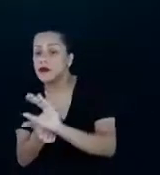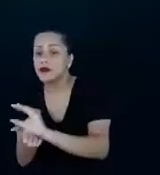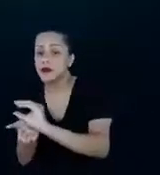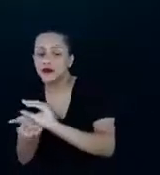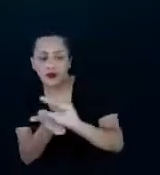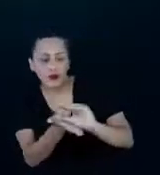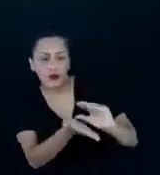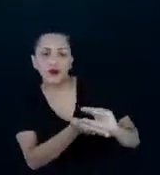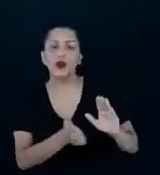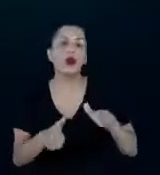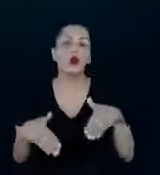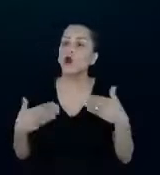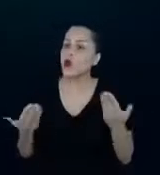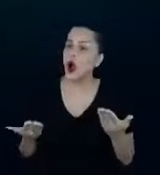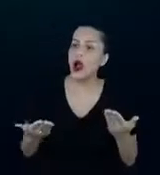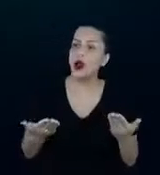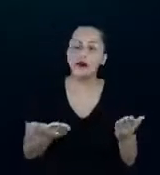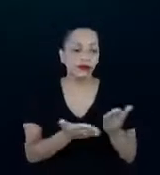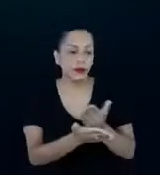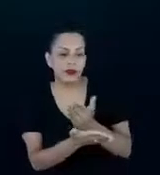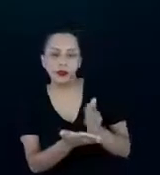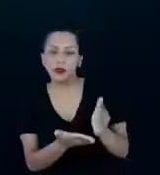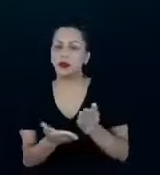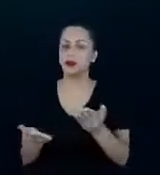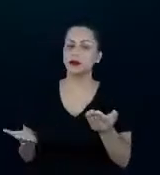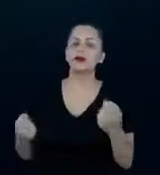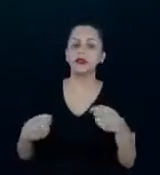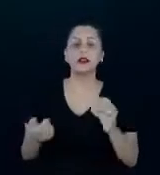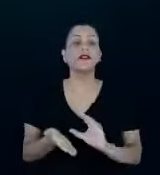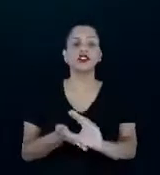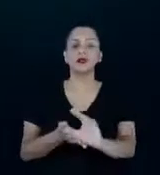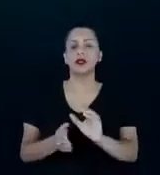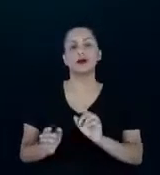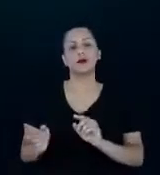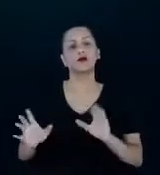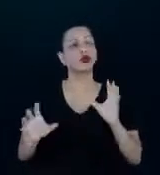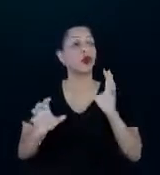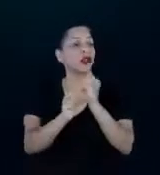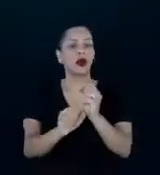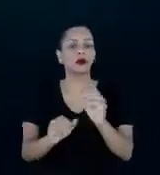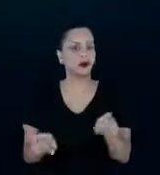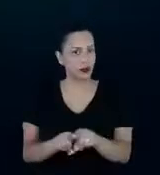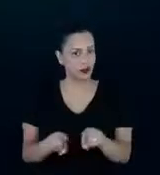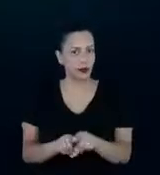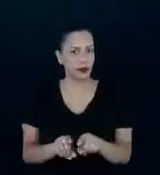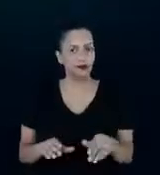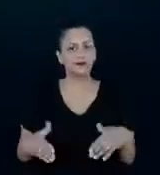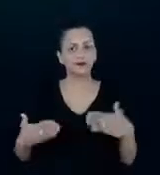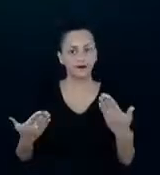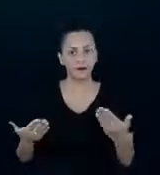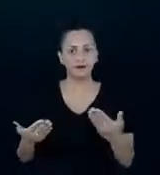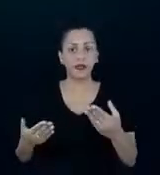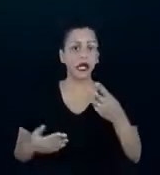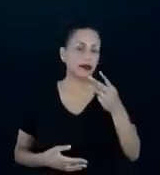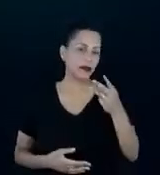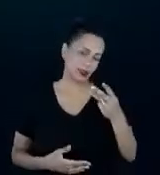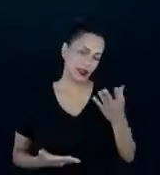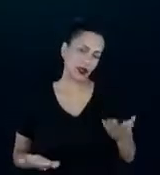tipo de despesa ou investimento na pesquisa. Aí o terceiro ponto